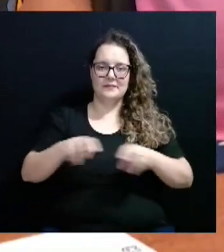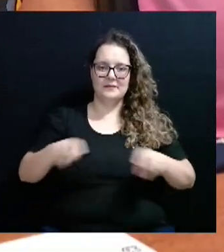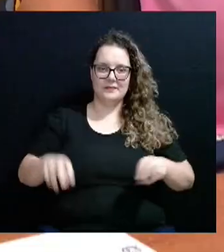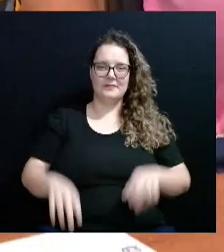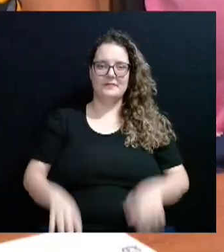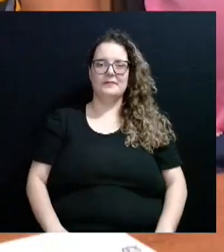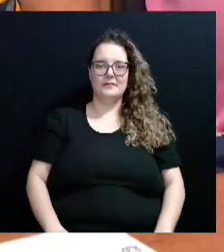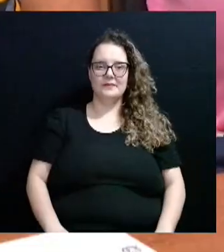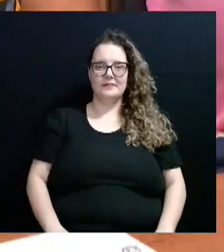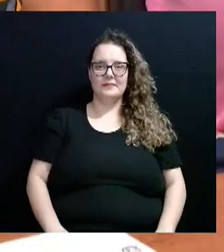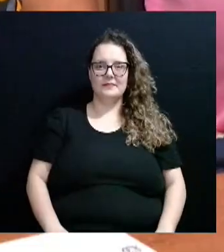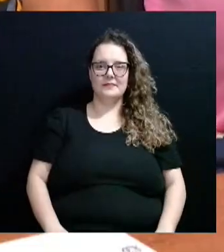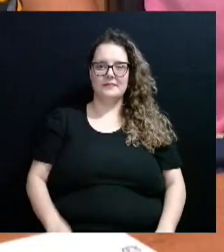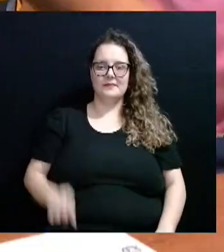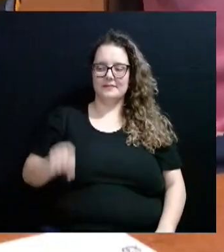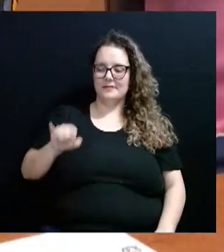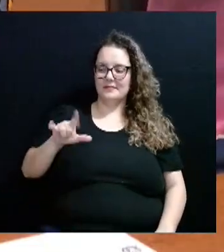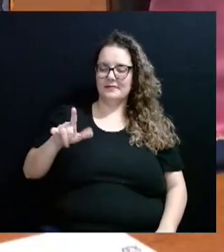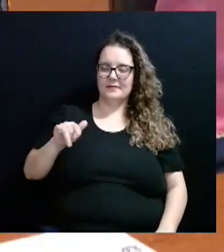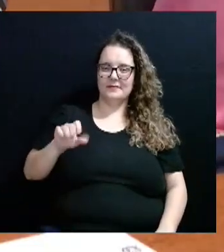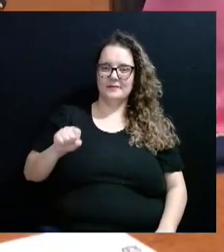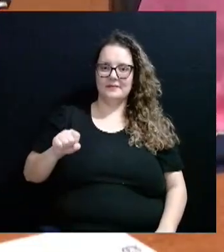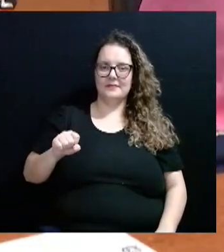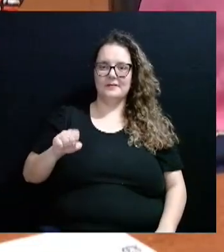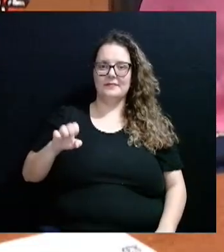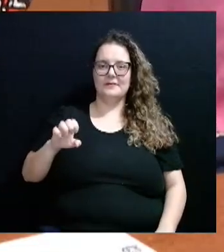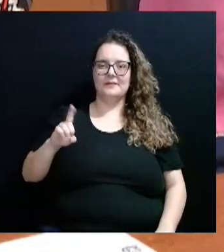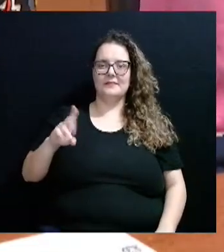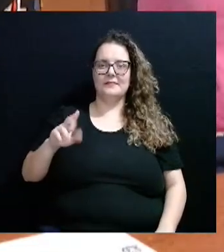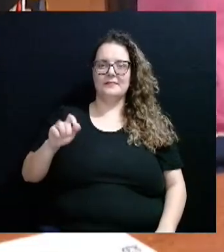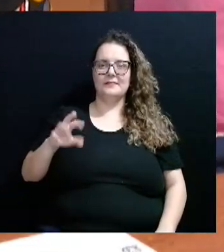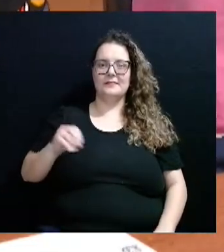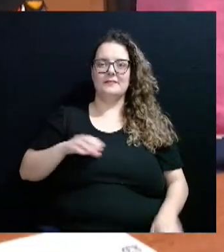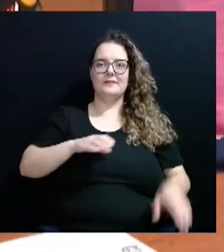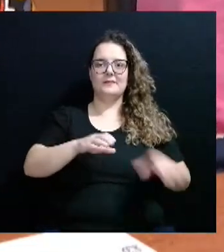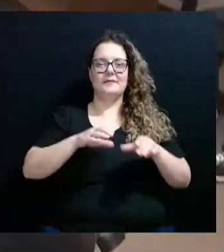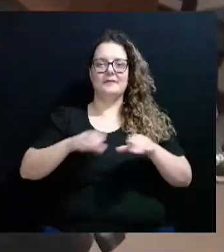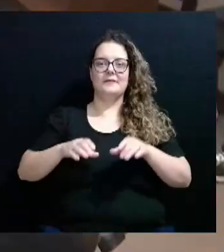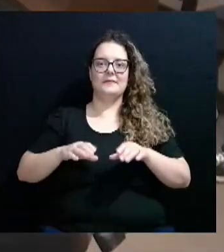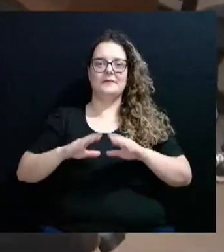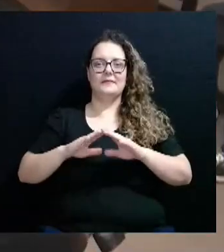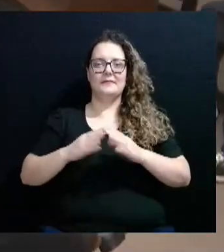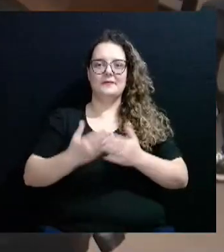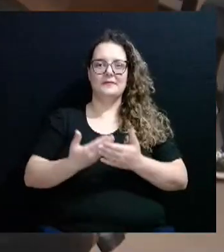Silas Eduardo, coordenador do Cursinho Popular Herbert Souza.